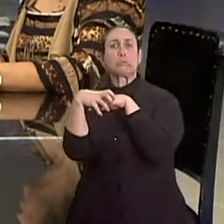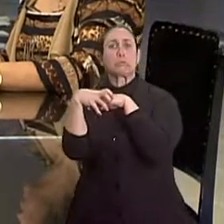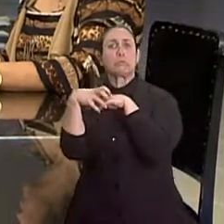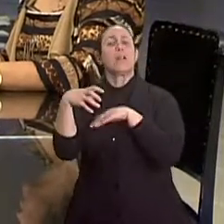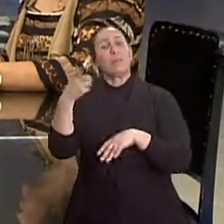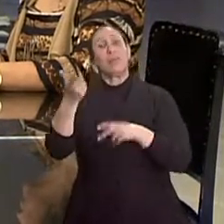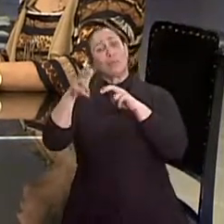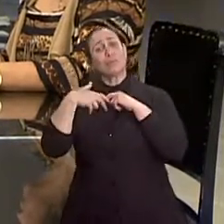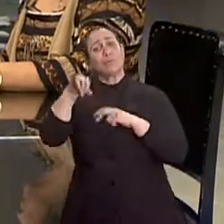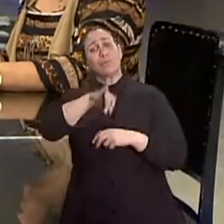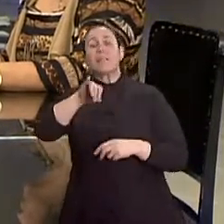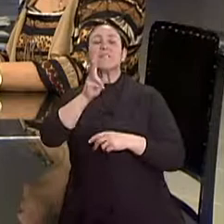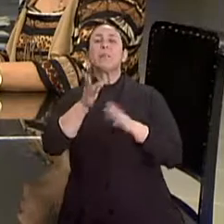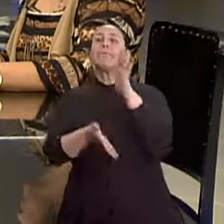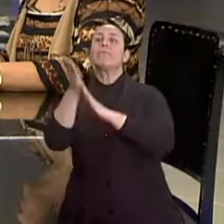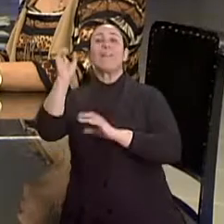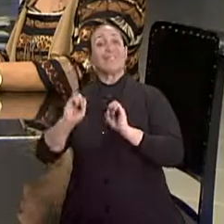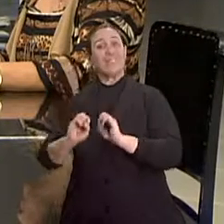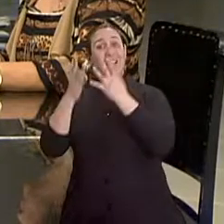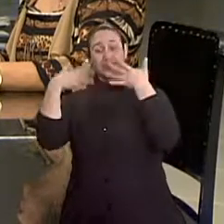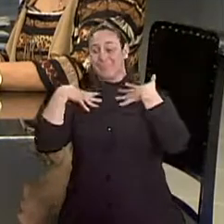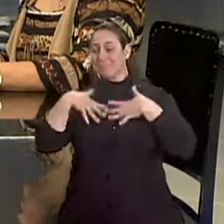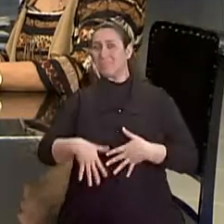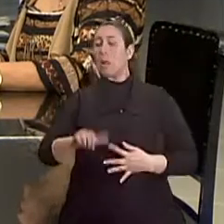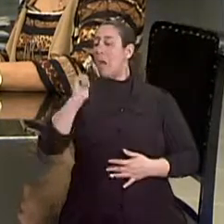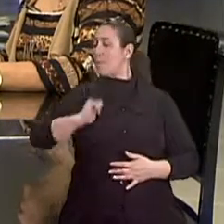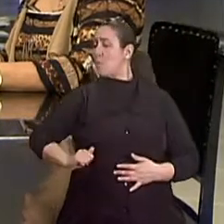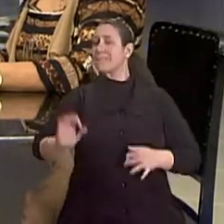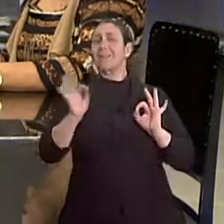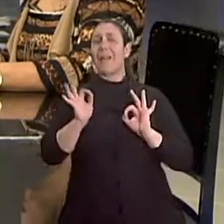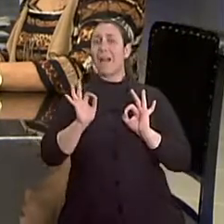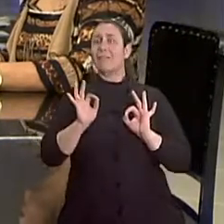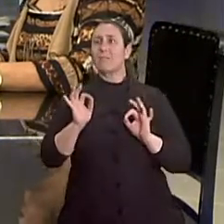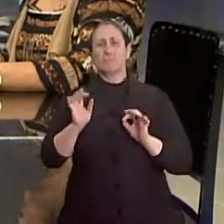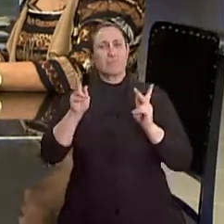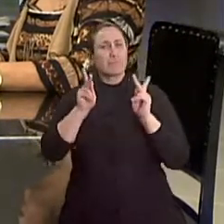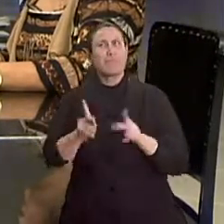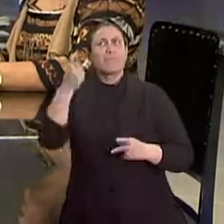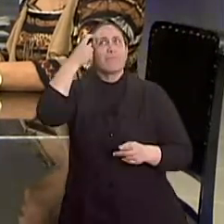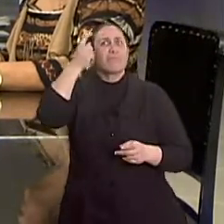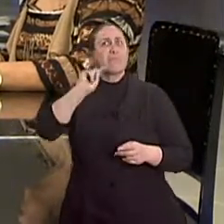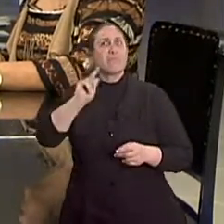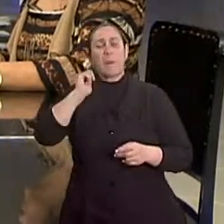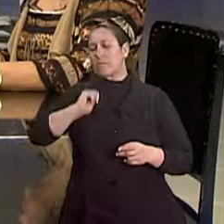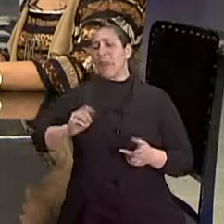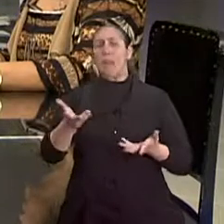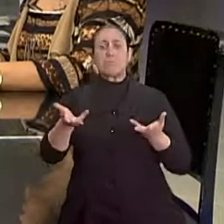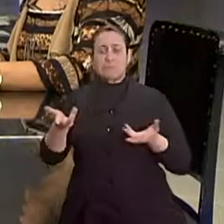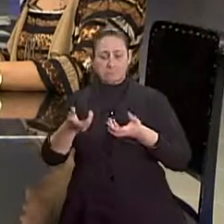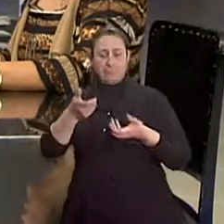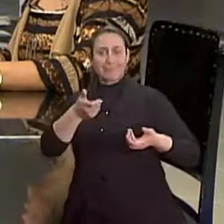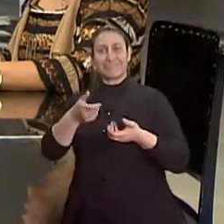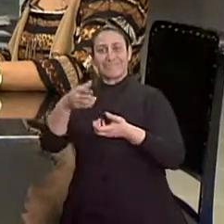é de irem para as festas de gala sem bolsa, sem uma carteira. Uhum. As pessoas não sabem como levar uma